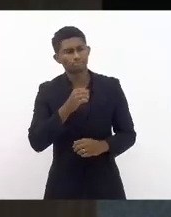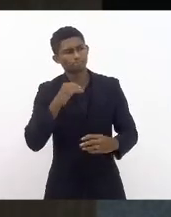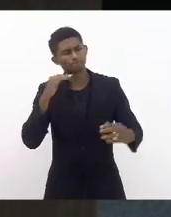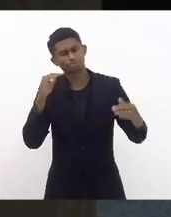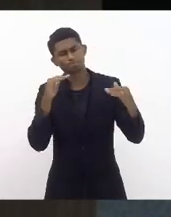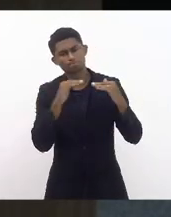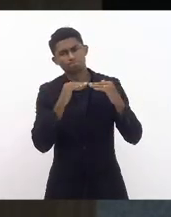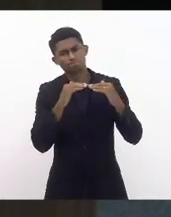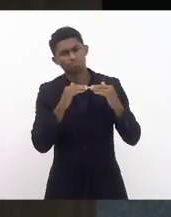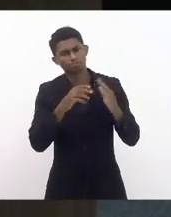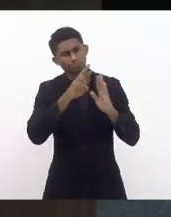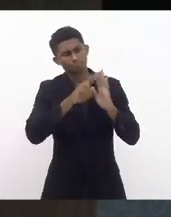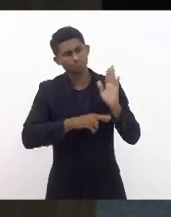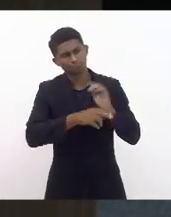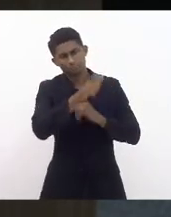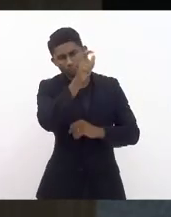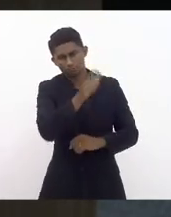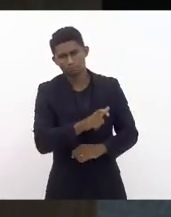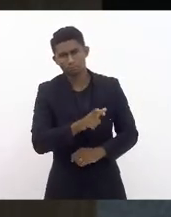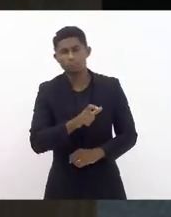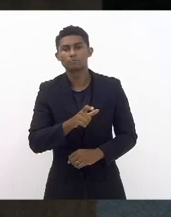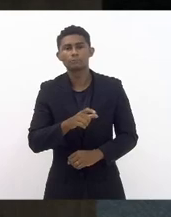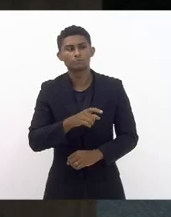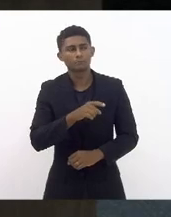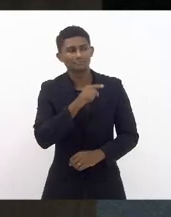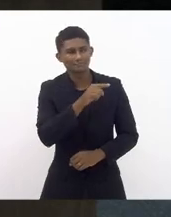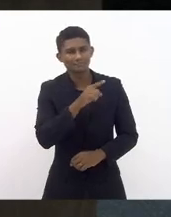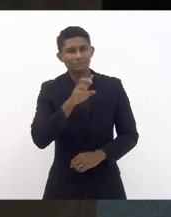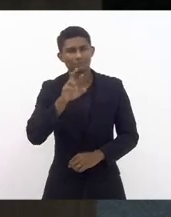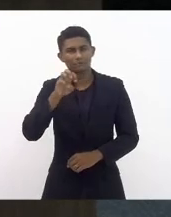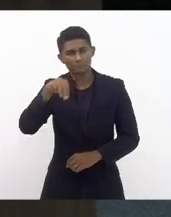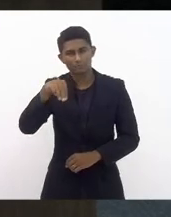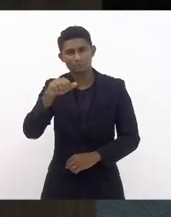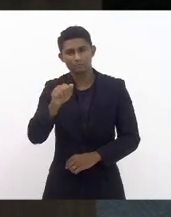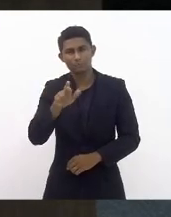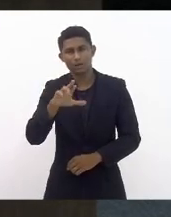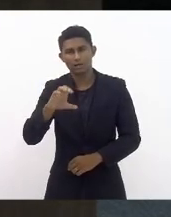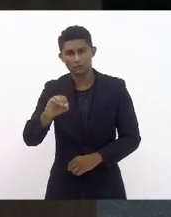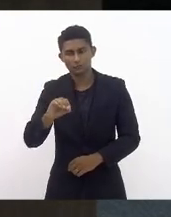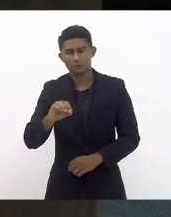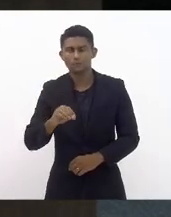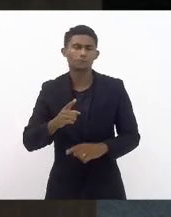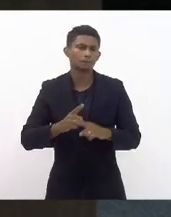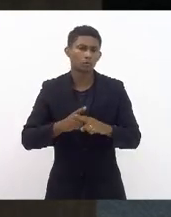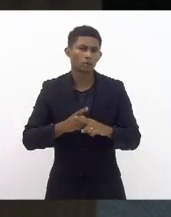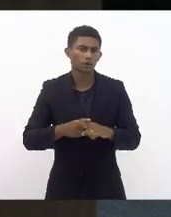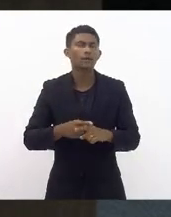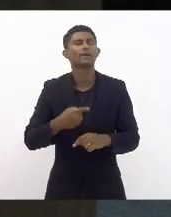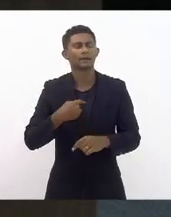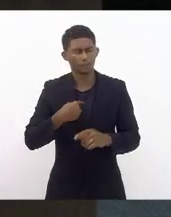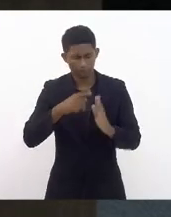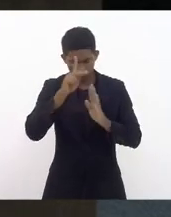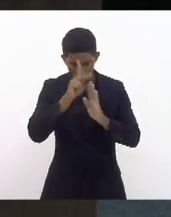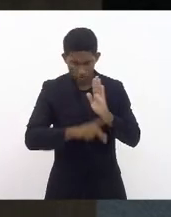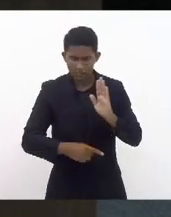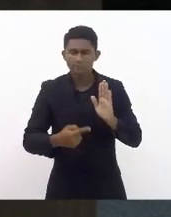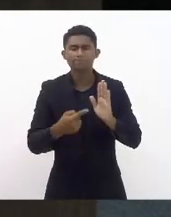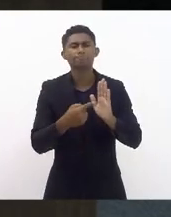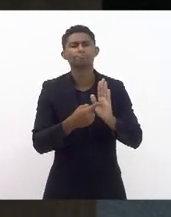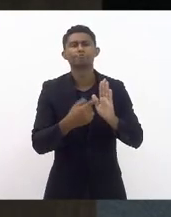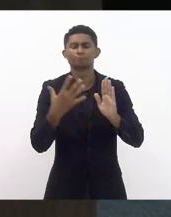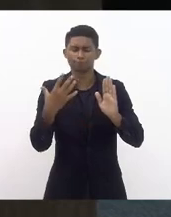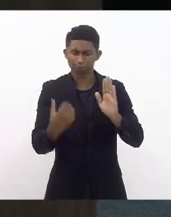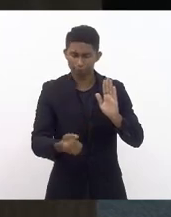relator, deputado Márcio Pacheco, e explico por quê. Eu sou completamente favorável ao projeto. Eu sou